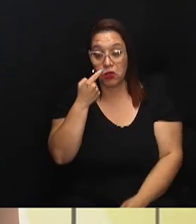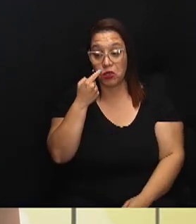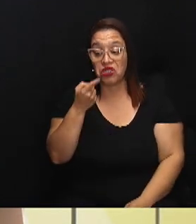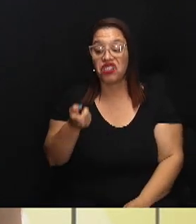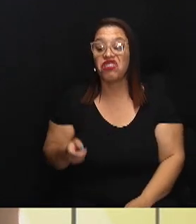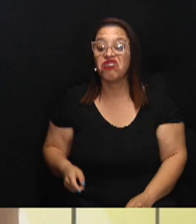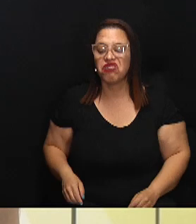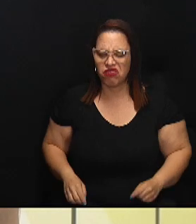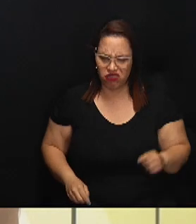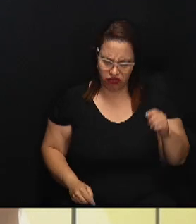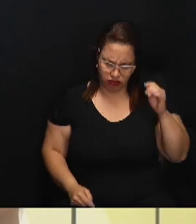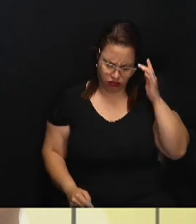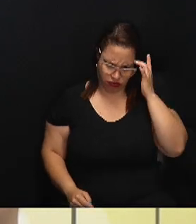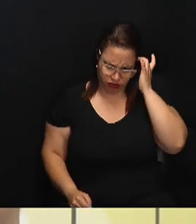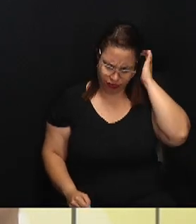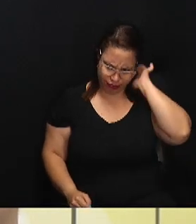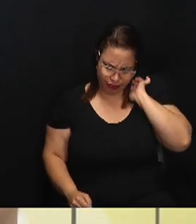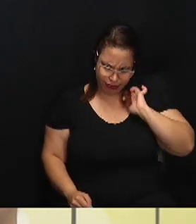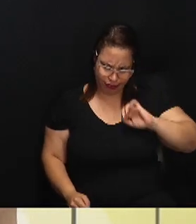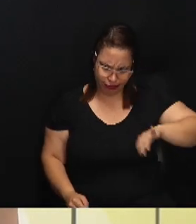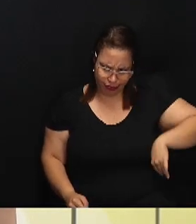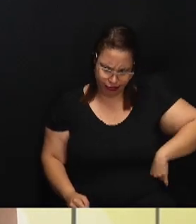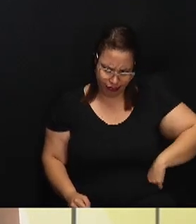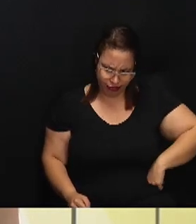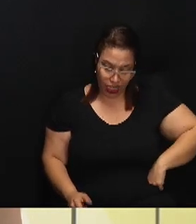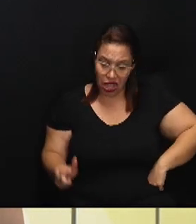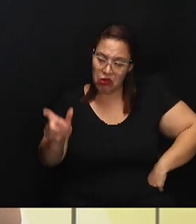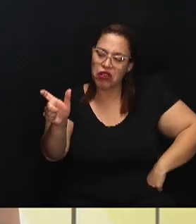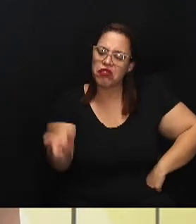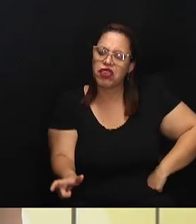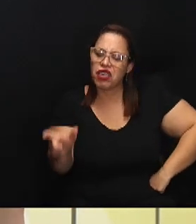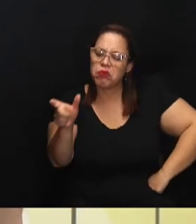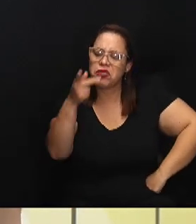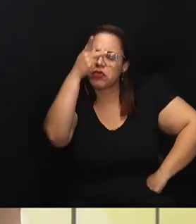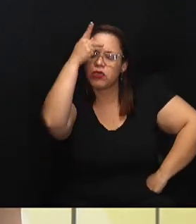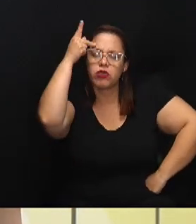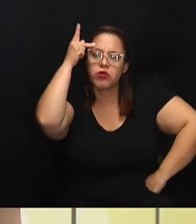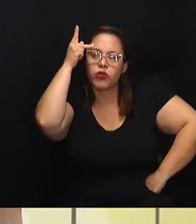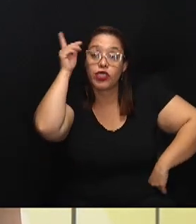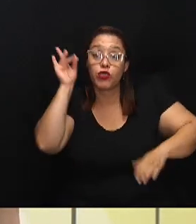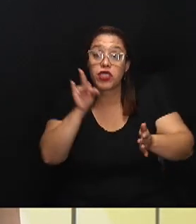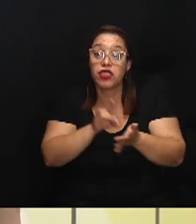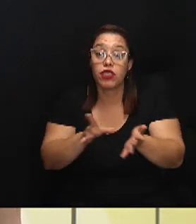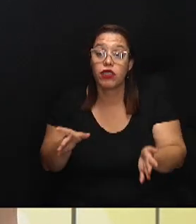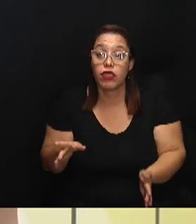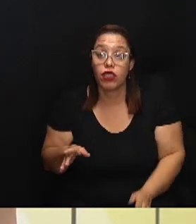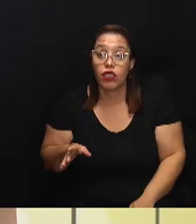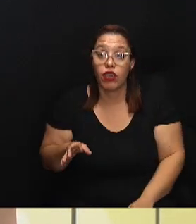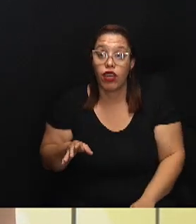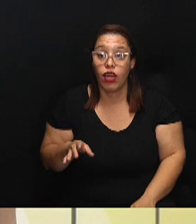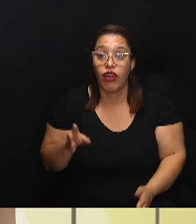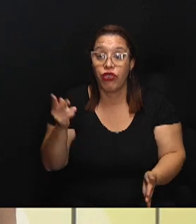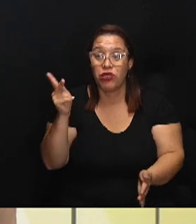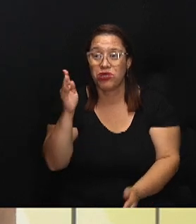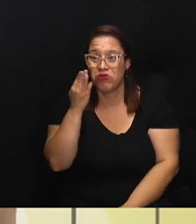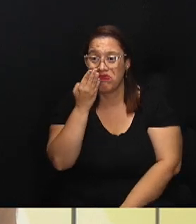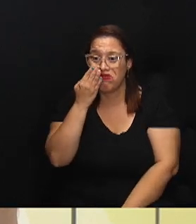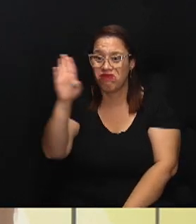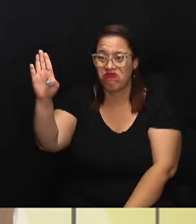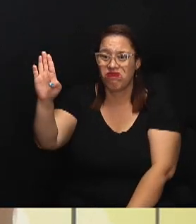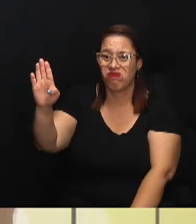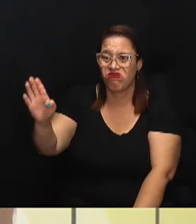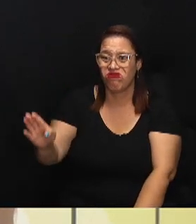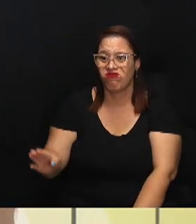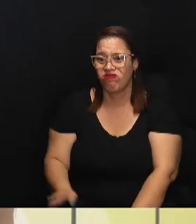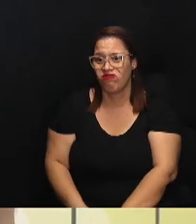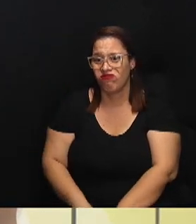e compram essa imagem fictícia, né, e acabam querendo seguir aquilo. É uma ilusão total, né? A gente sabe que uma